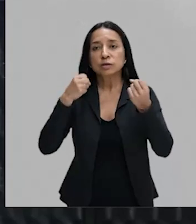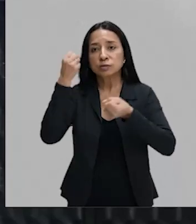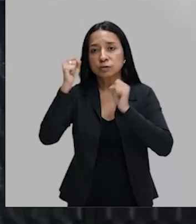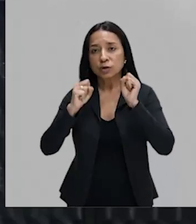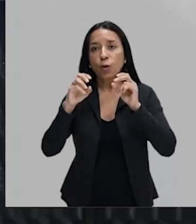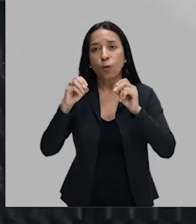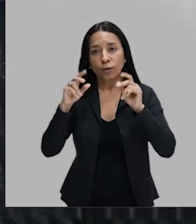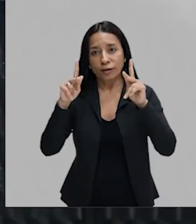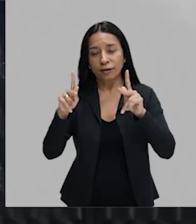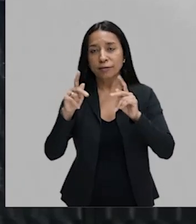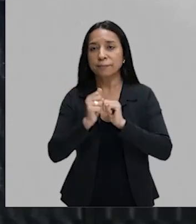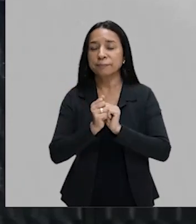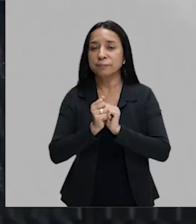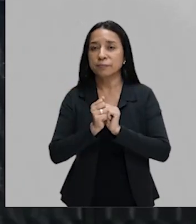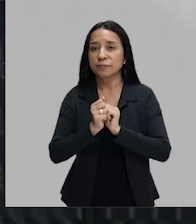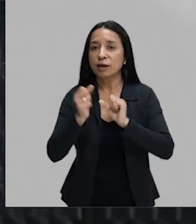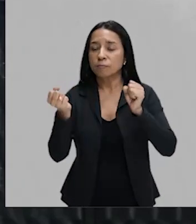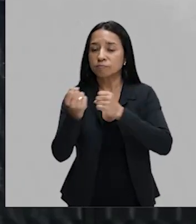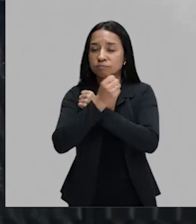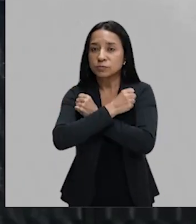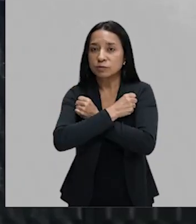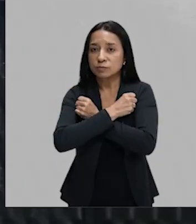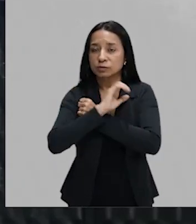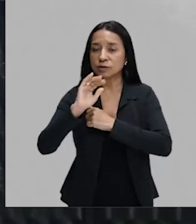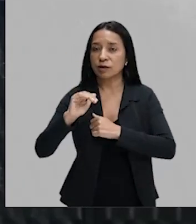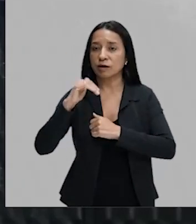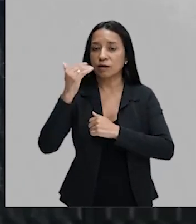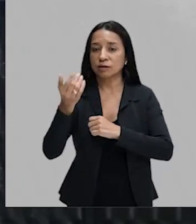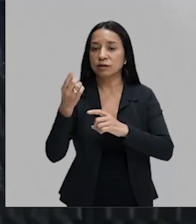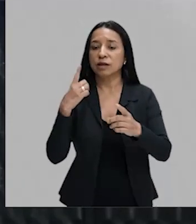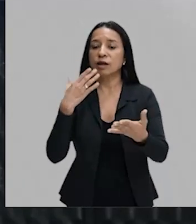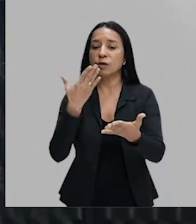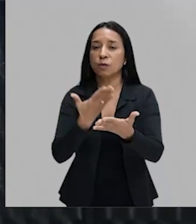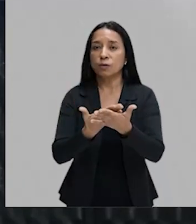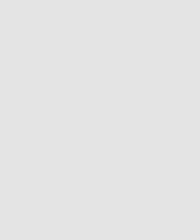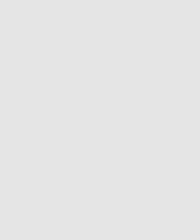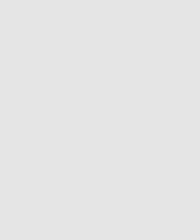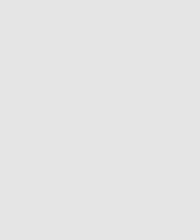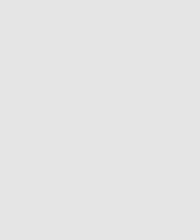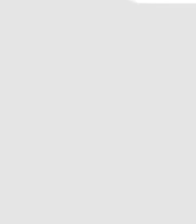experiência industrial. Ok, galerinha? Um grande abraço e até o nosso próximo encontro.